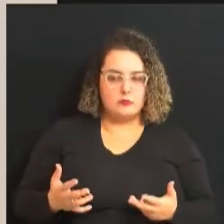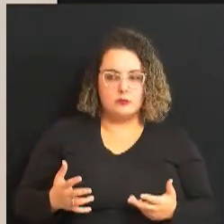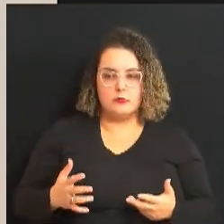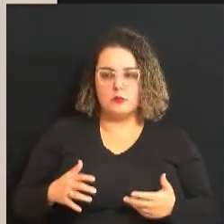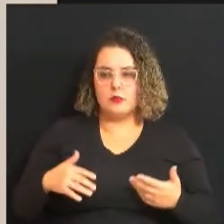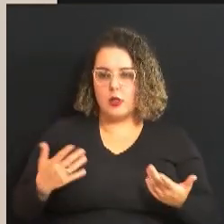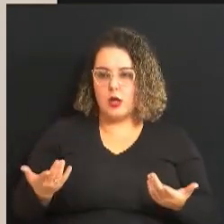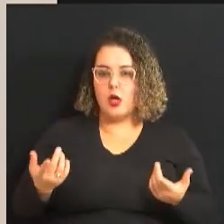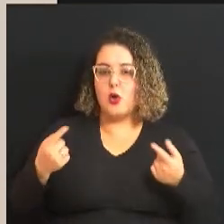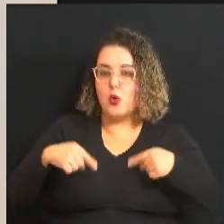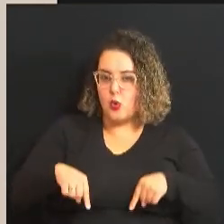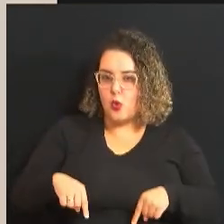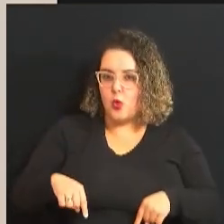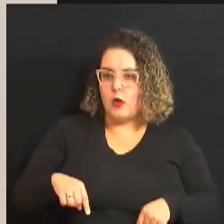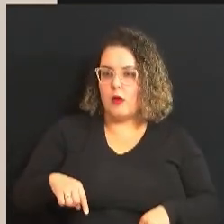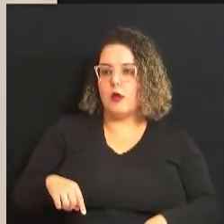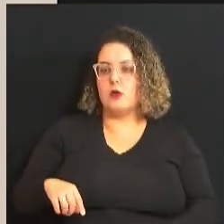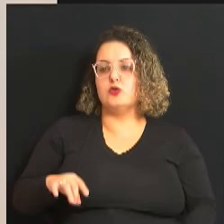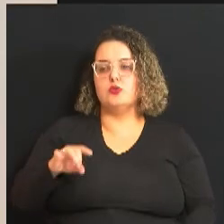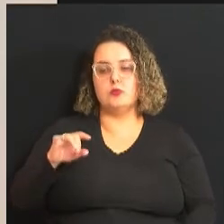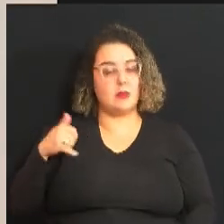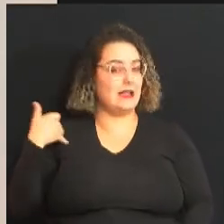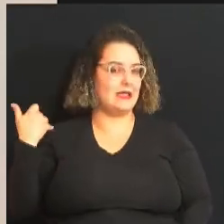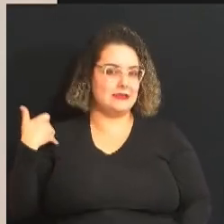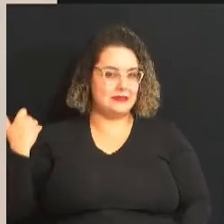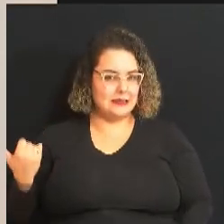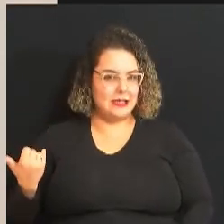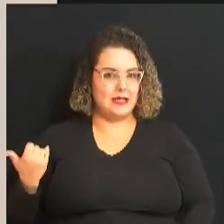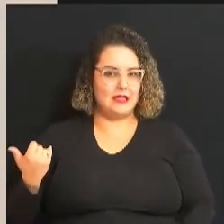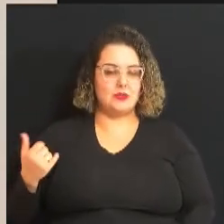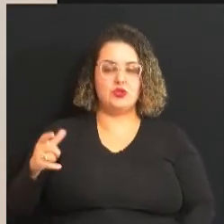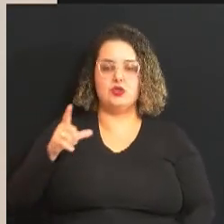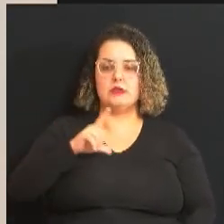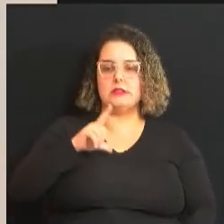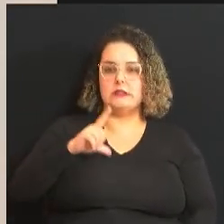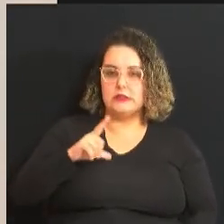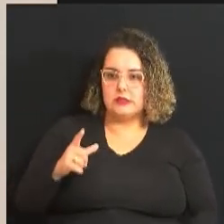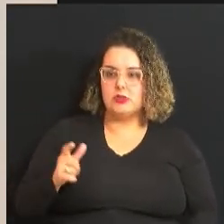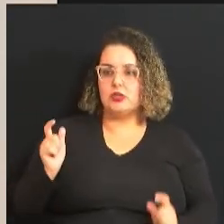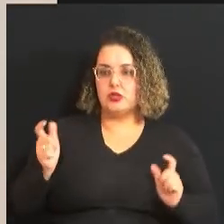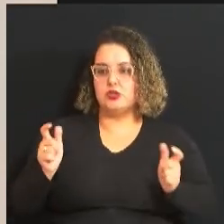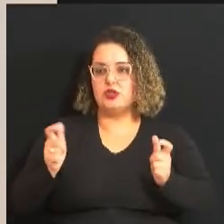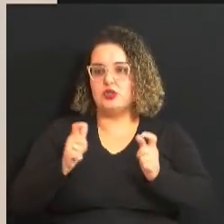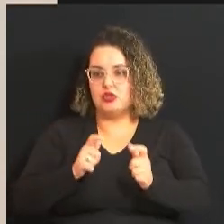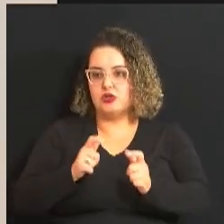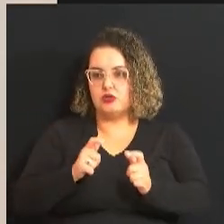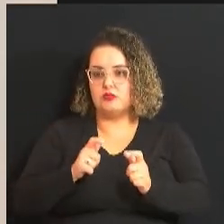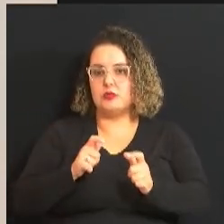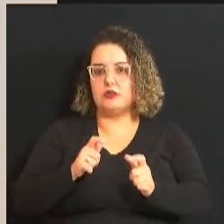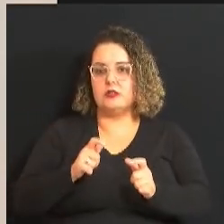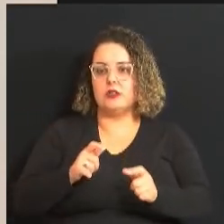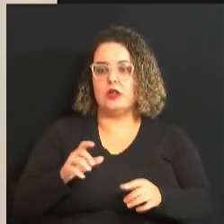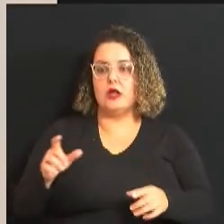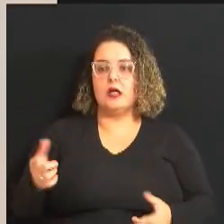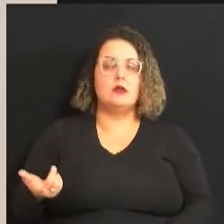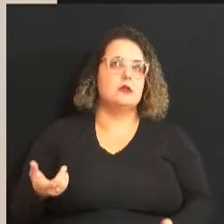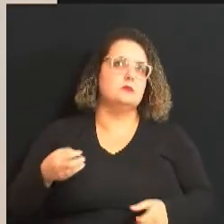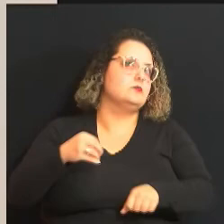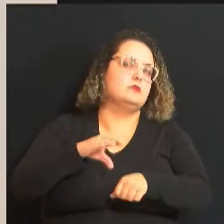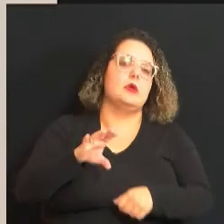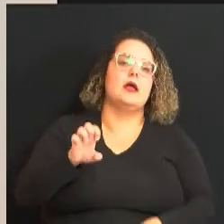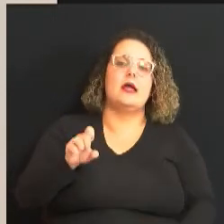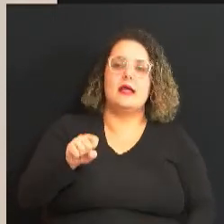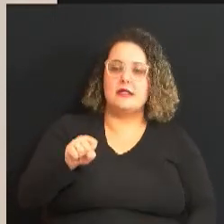contraindicação somente pela idade, a gente tende a diminuir a indicação de usar estrogênio